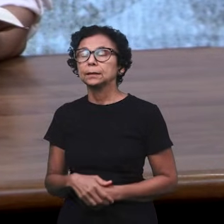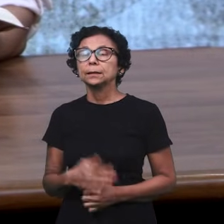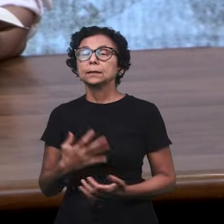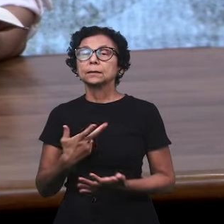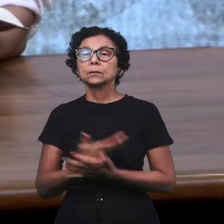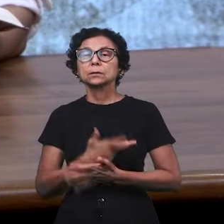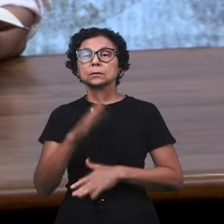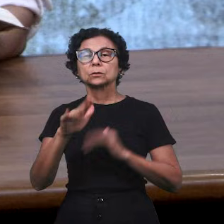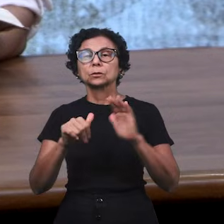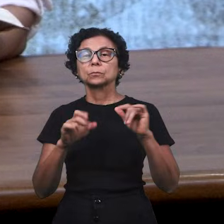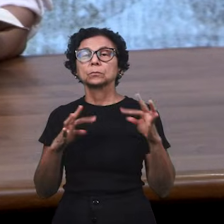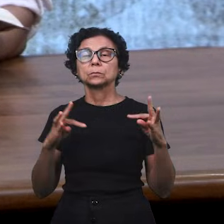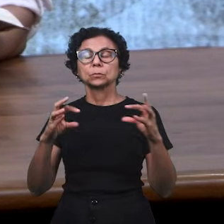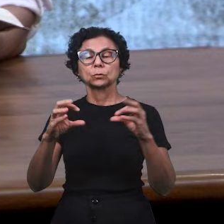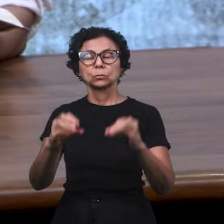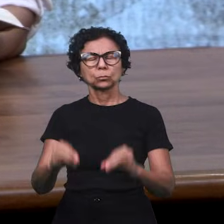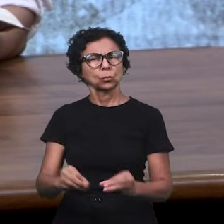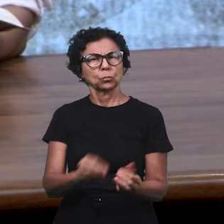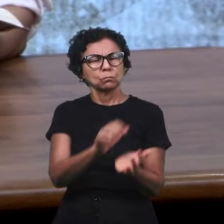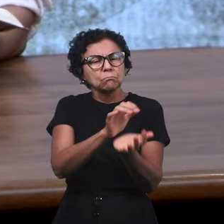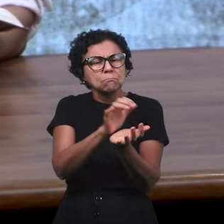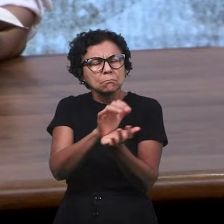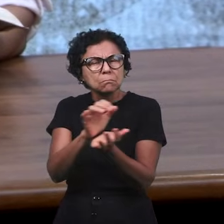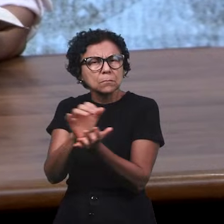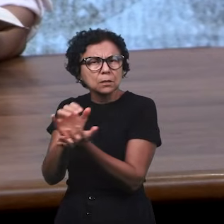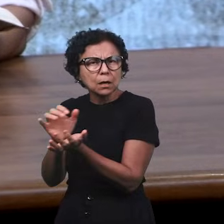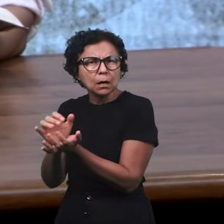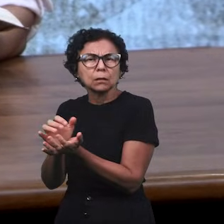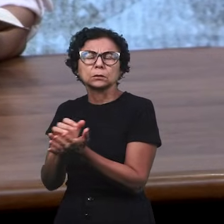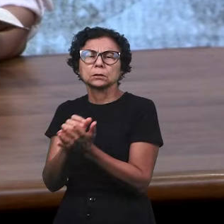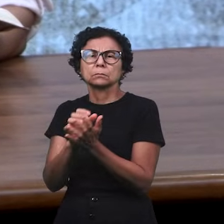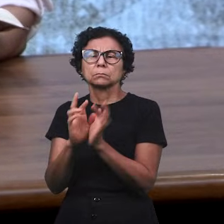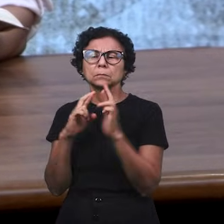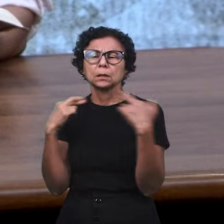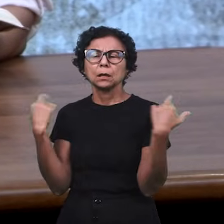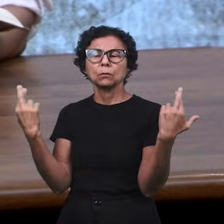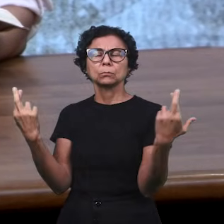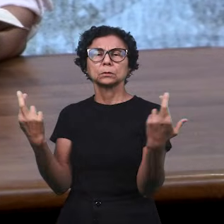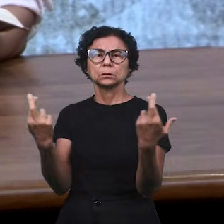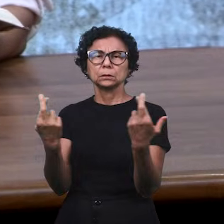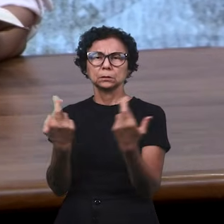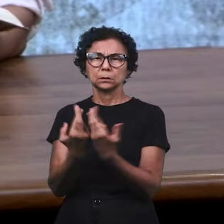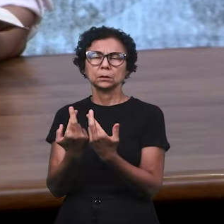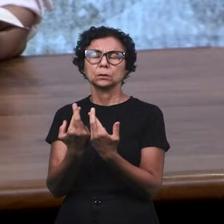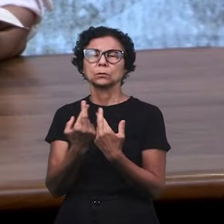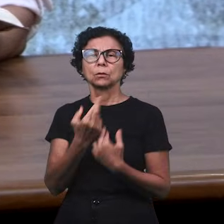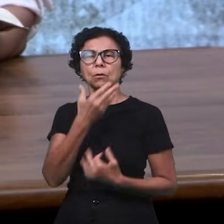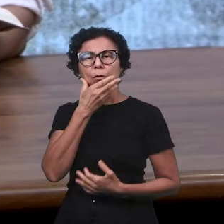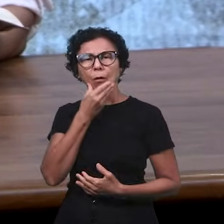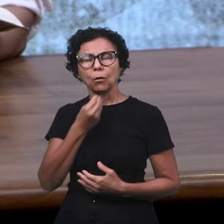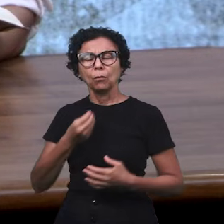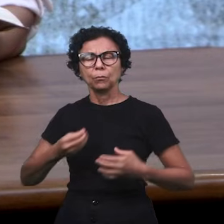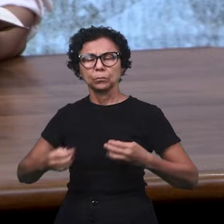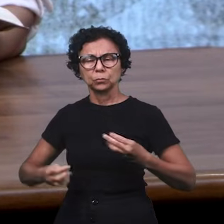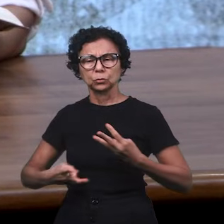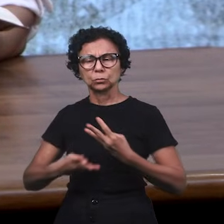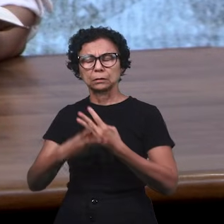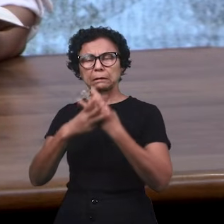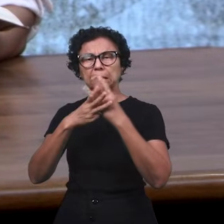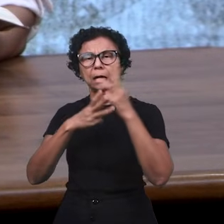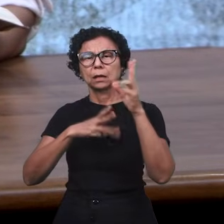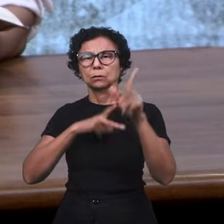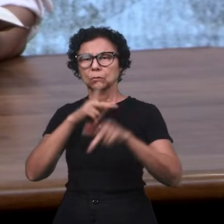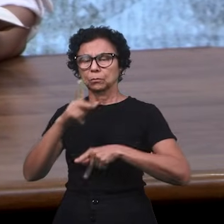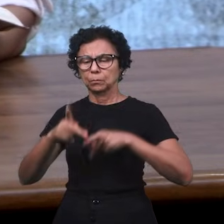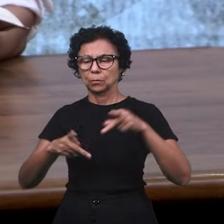e Jerusalém. E o rei subiu à casa do Senhor com todos os homens de Judá e os habitantes